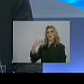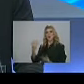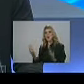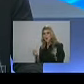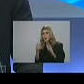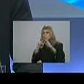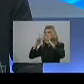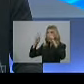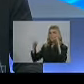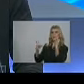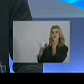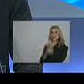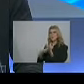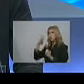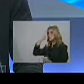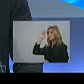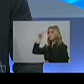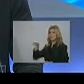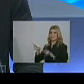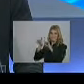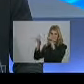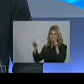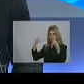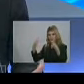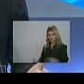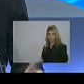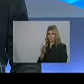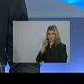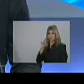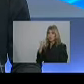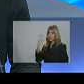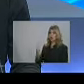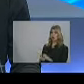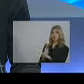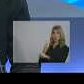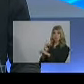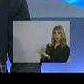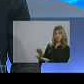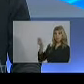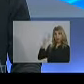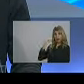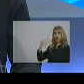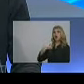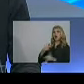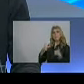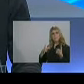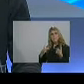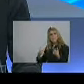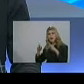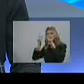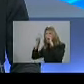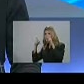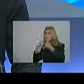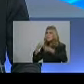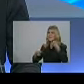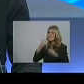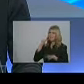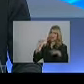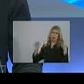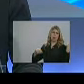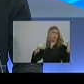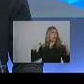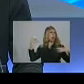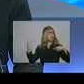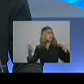pública como o principal tema da cidade do Rio de Janeiro. Porque há 2 anos atrás, quando eu comecei a avançar com esse assunto, todos diziam que era uma loucura,